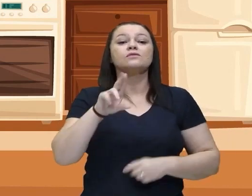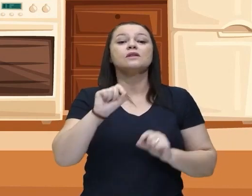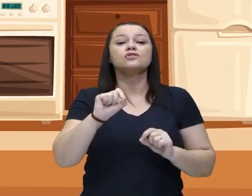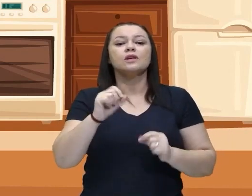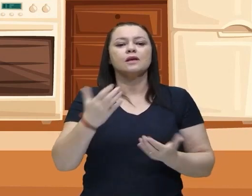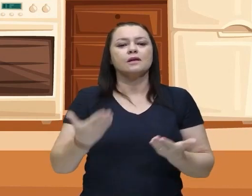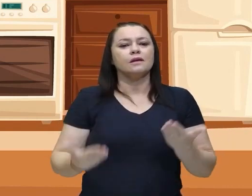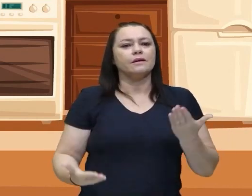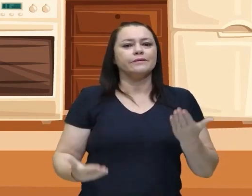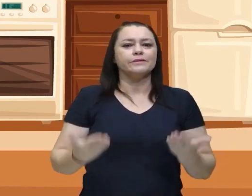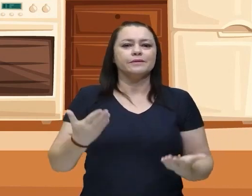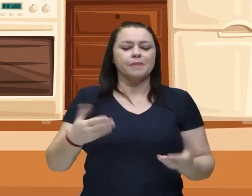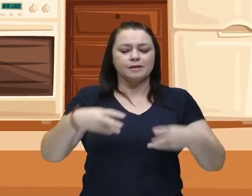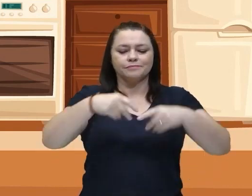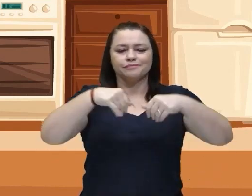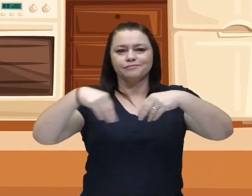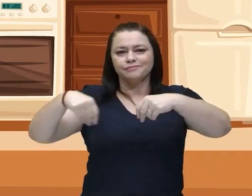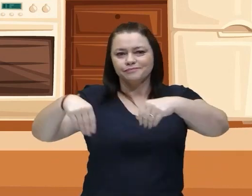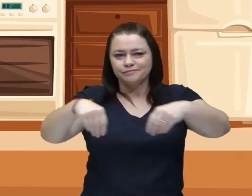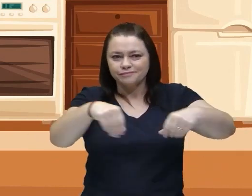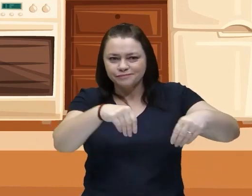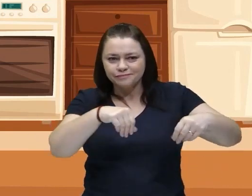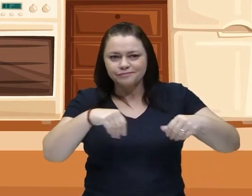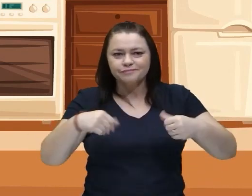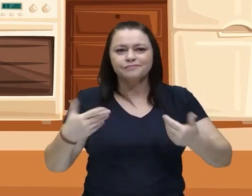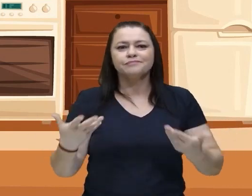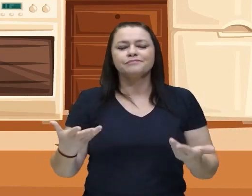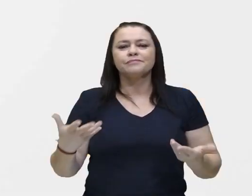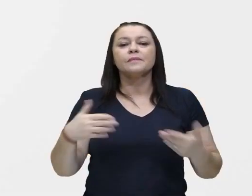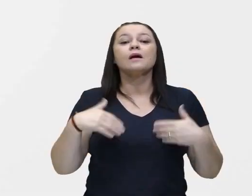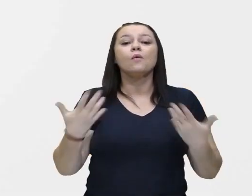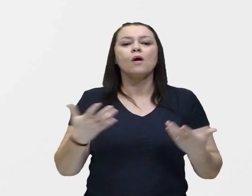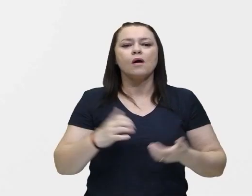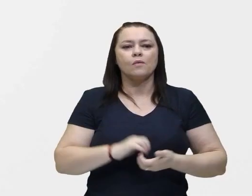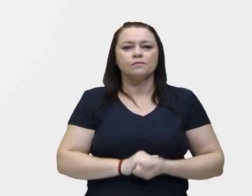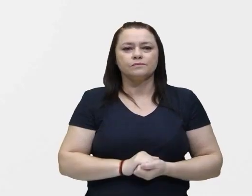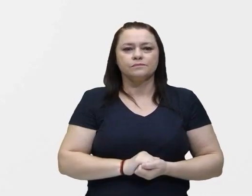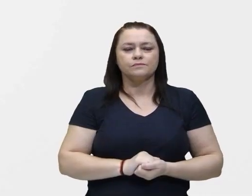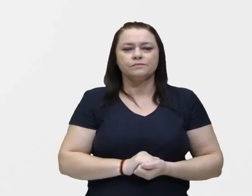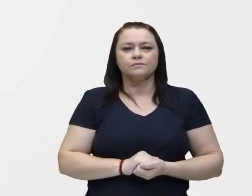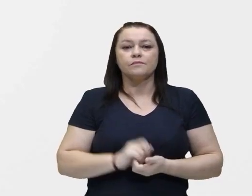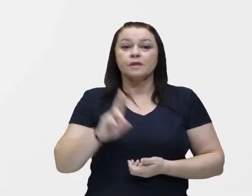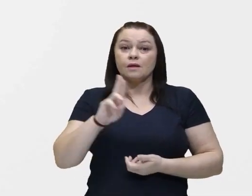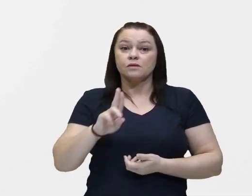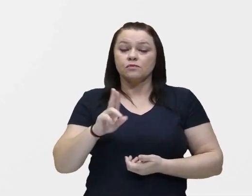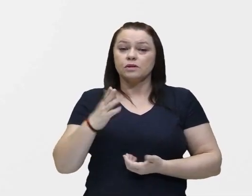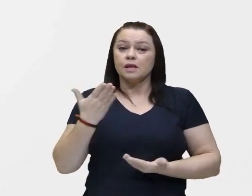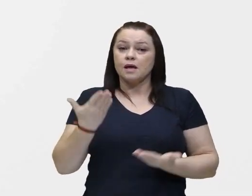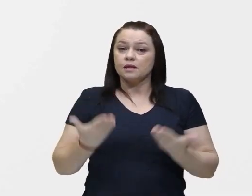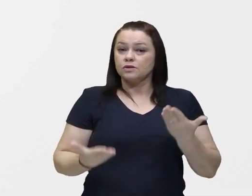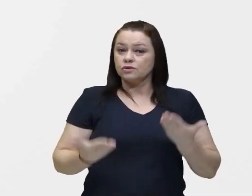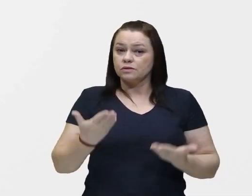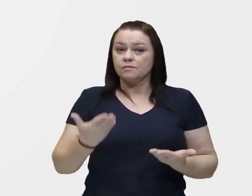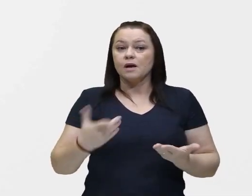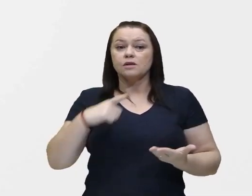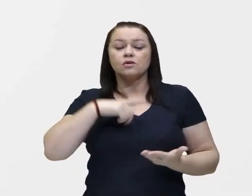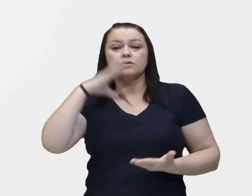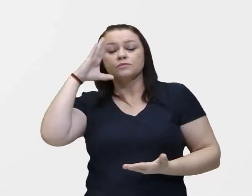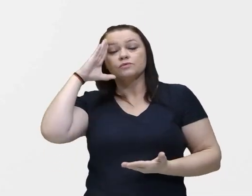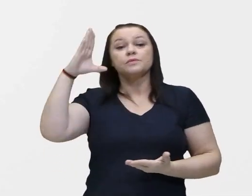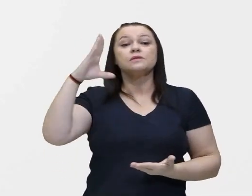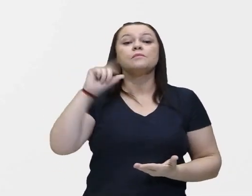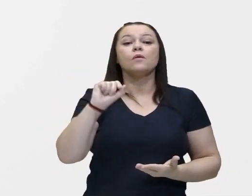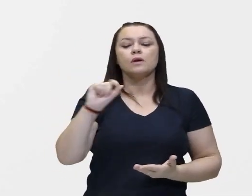aqui nossa farinha, não é verdade? Quais são as unidades de massa? De olho na tela. Nas unidades de massa, temos como principal quem?